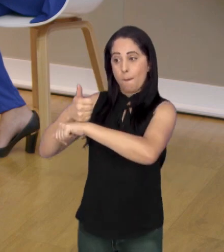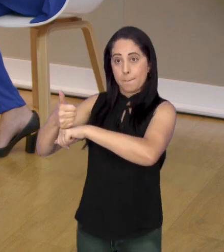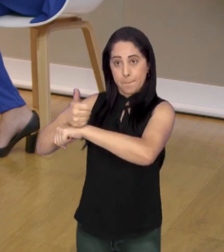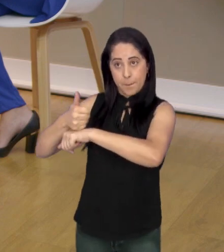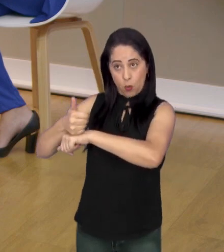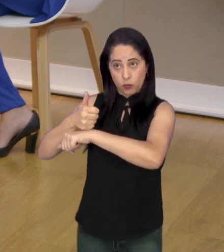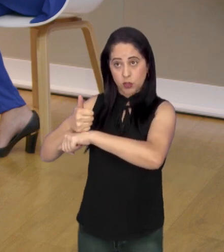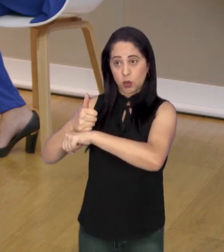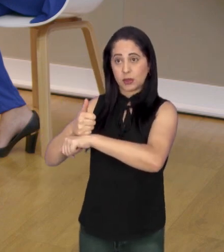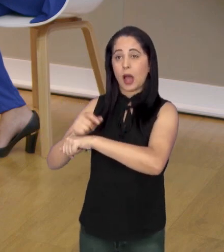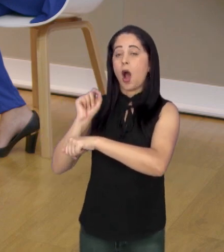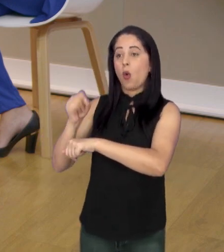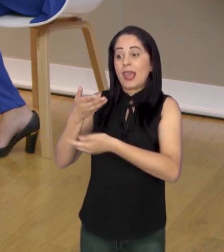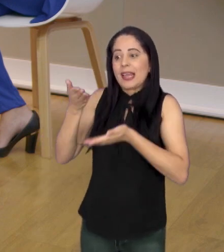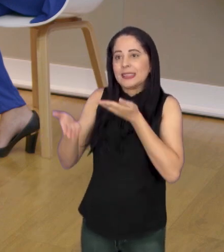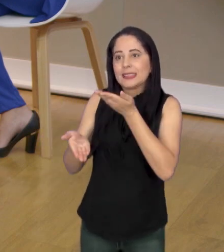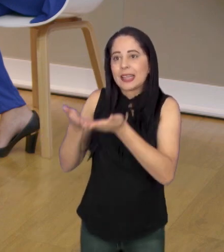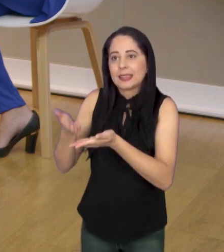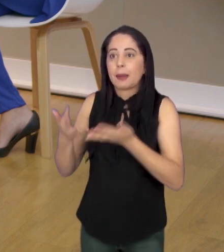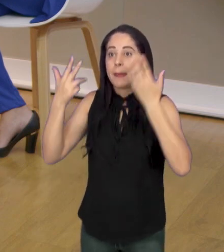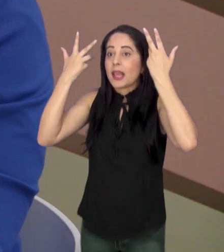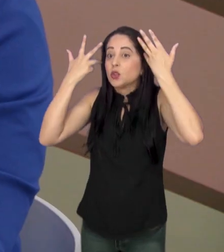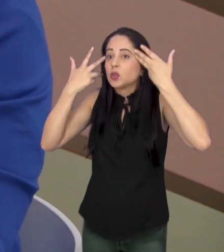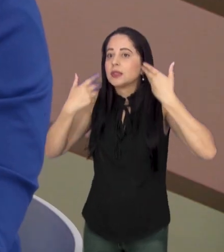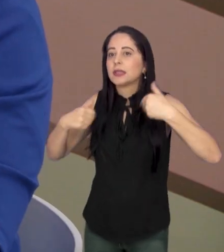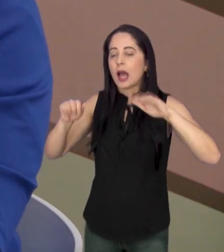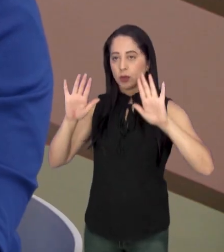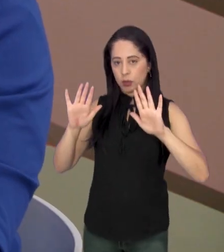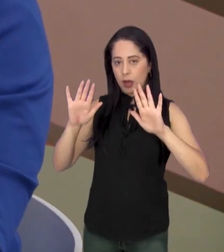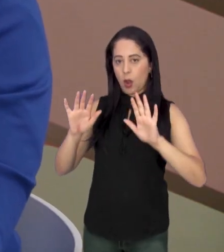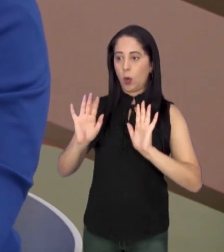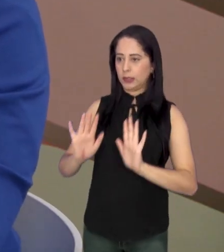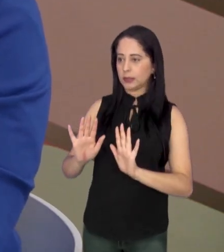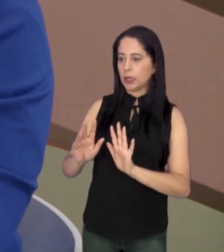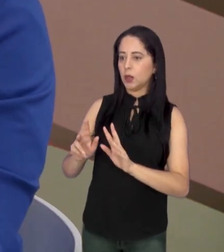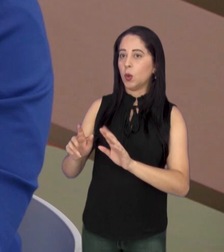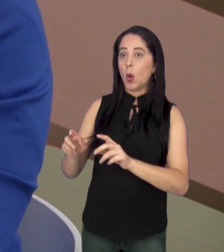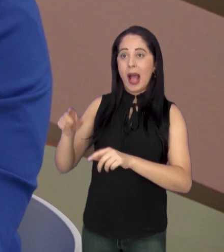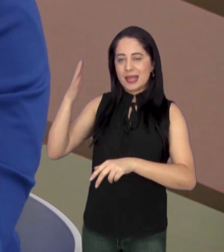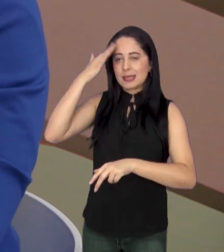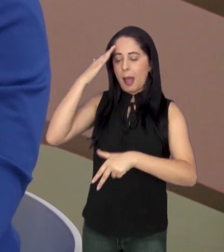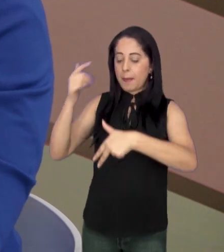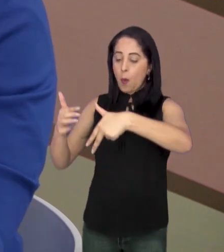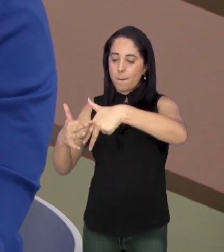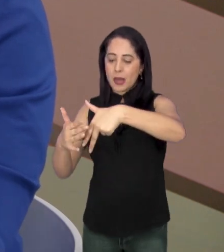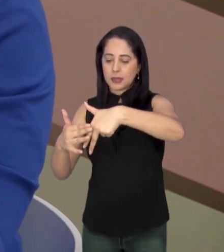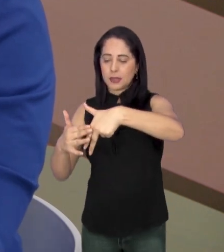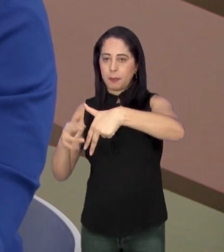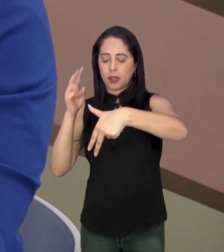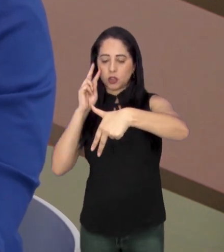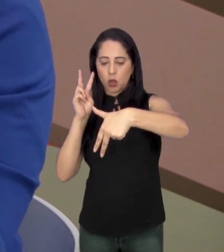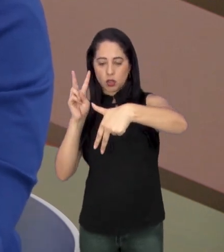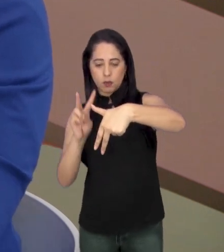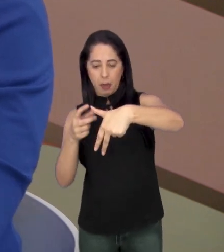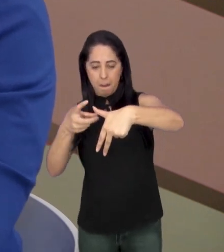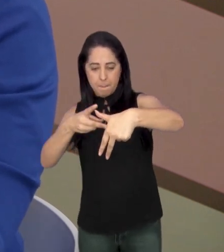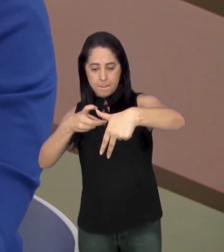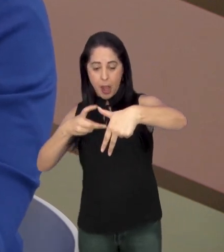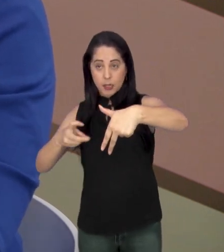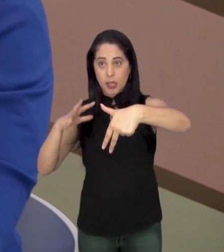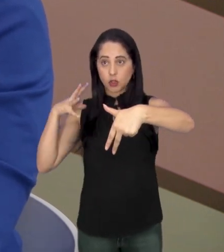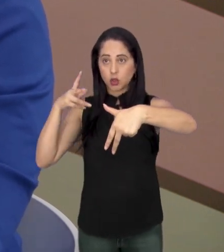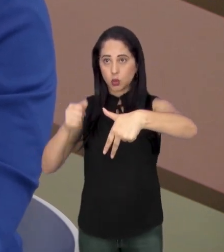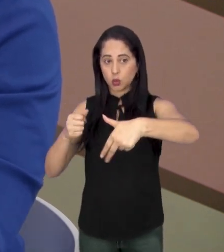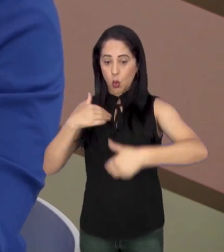ele tem uma visão sistêmica do paciente. Então, a gente tem o olhar do todo, corpo, mente e